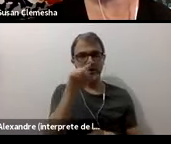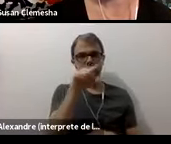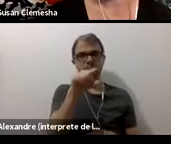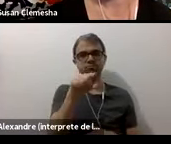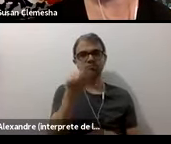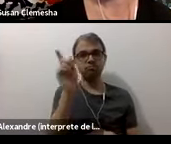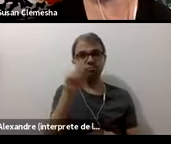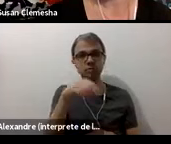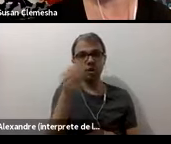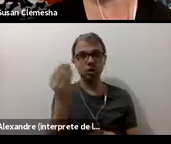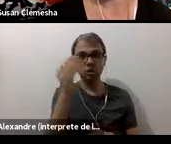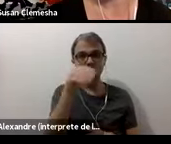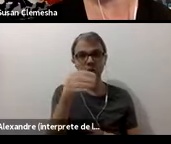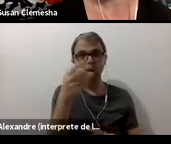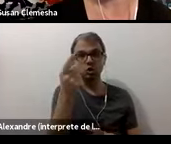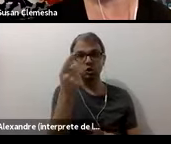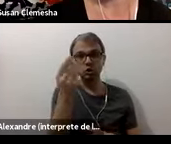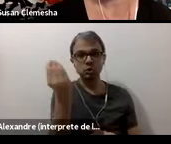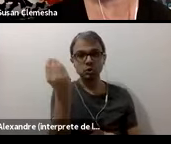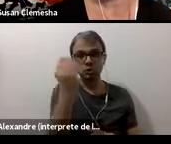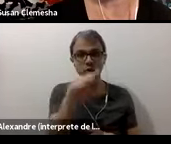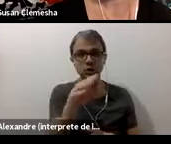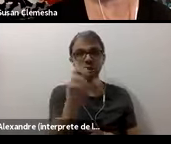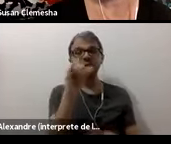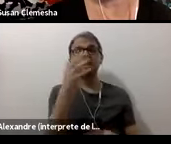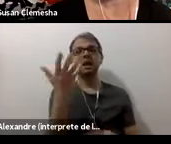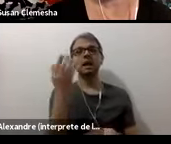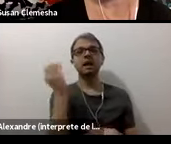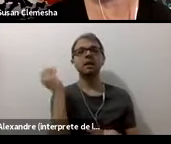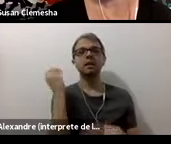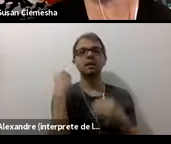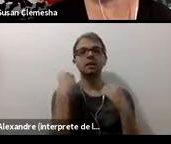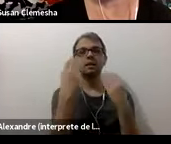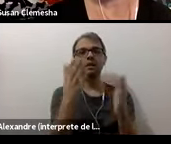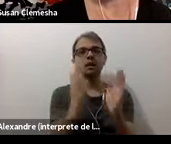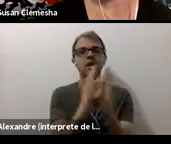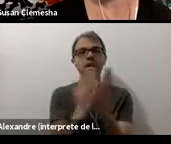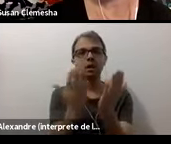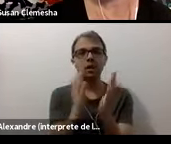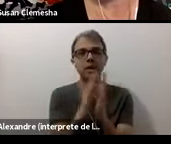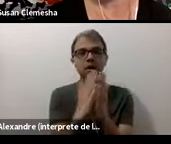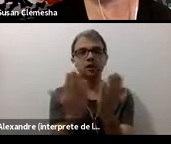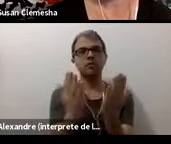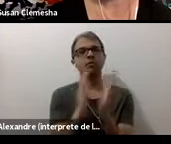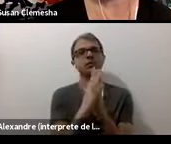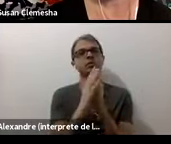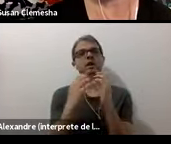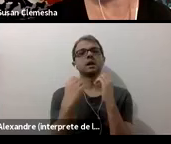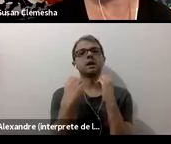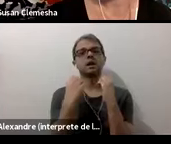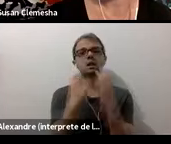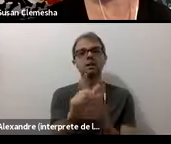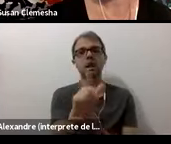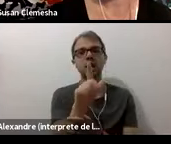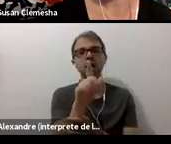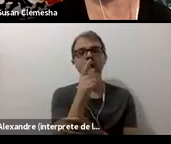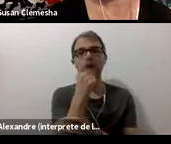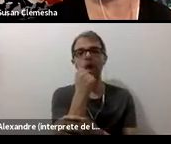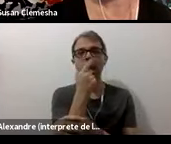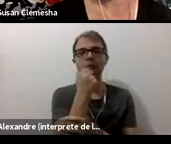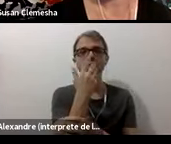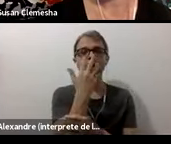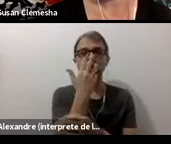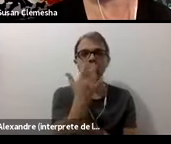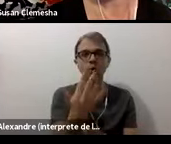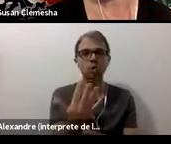quiserem dar, se quiserem dar livros, se quiserem mandar lápis de cor, o que for, a gente distribui, porque